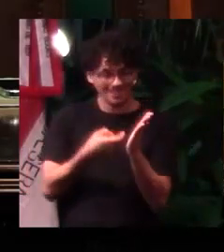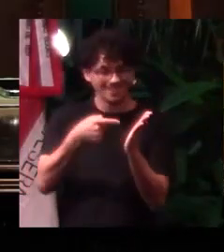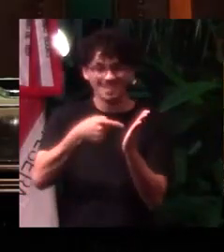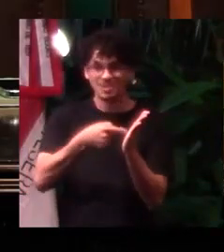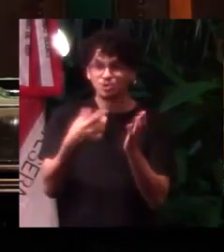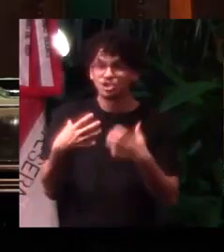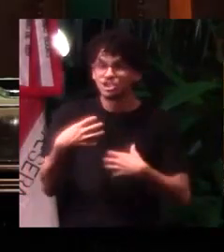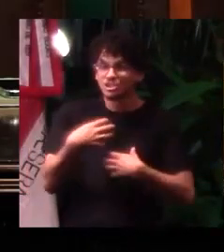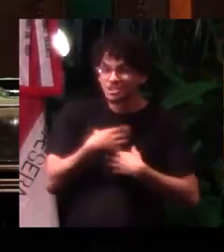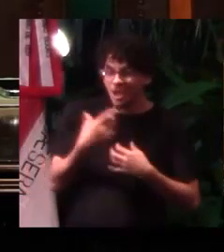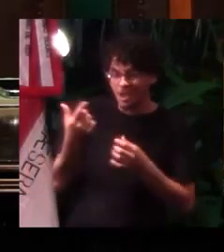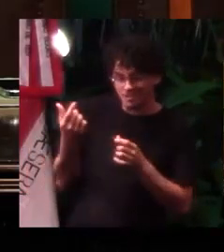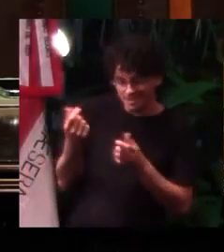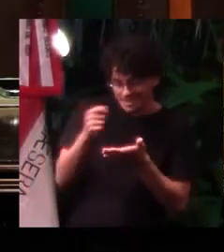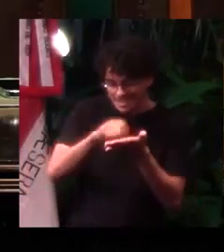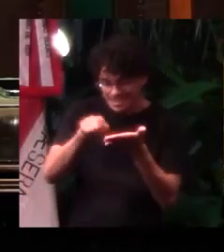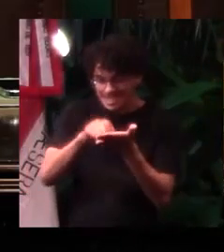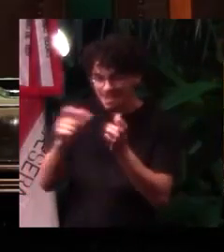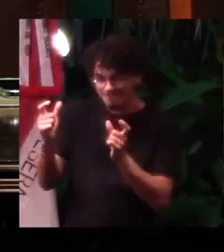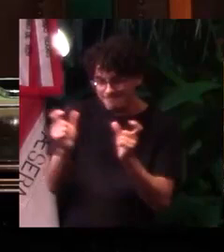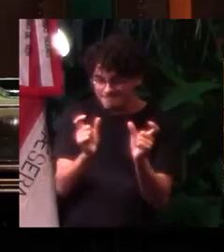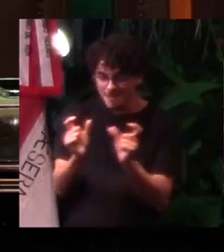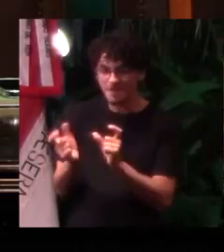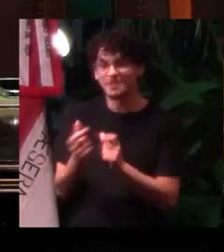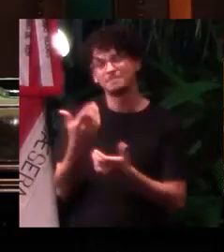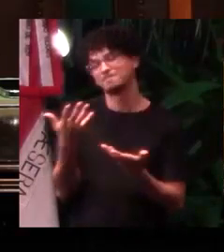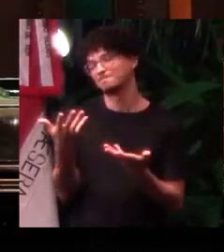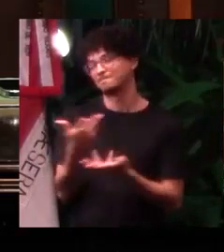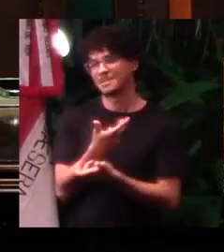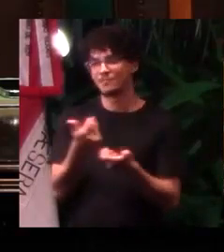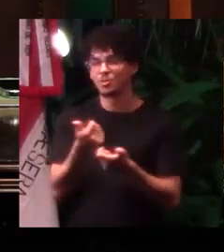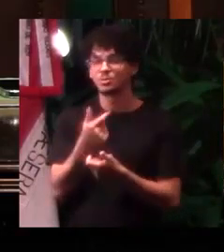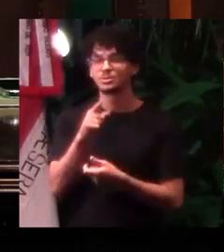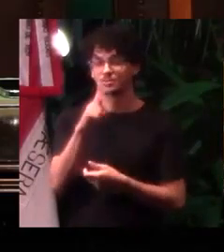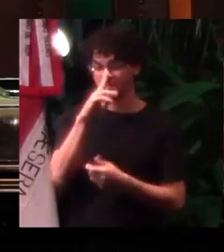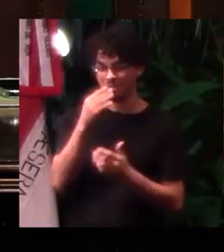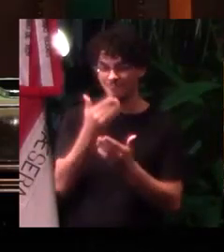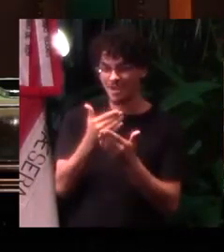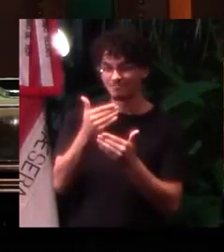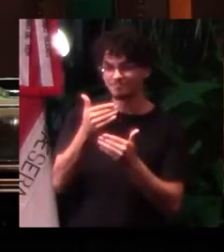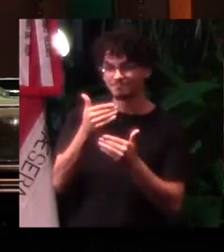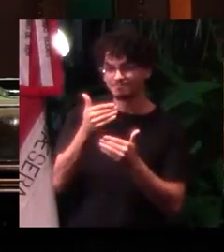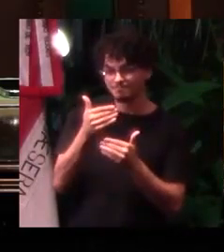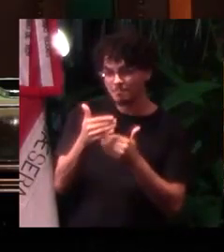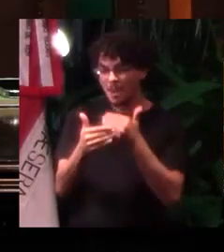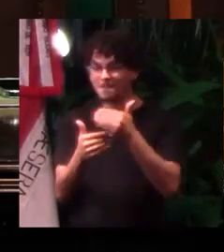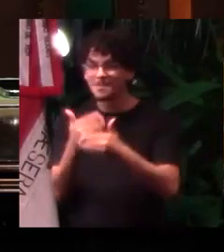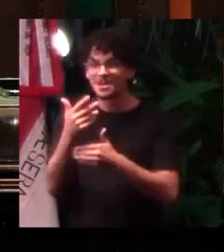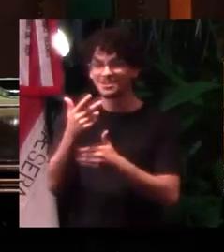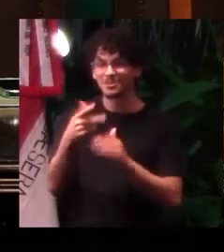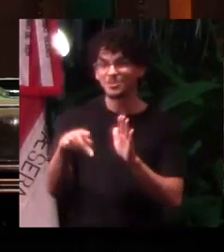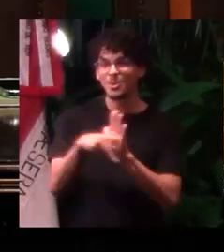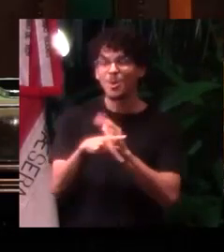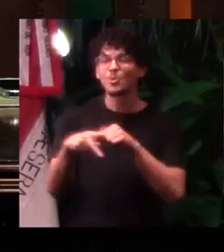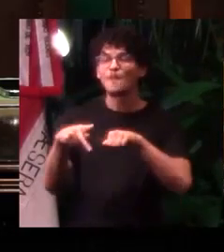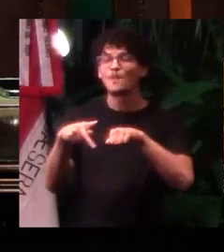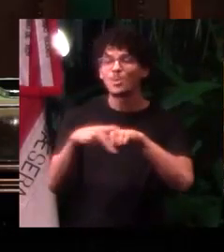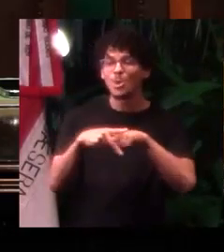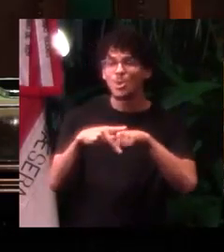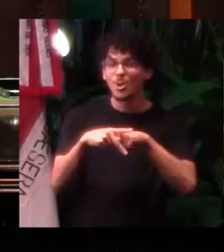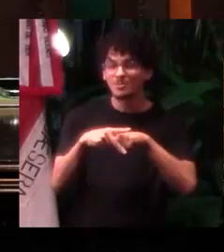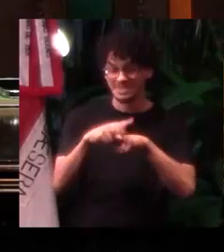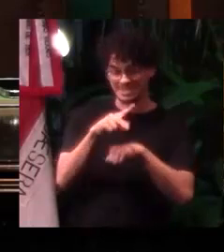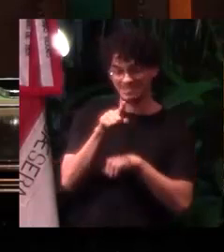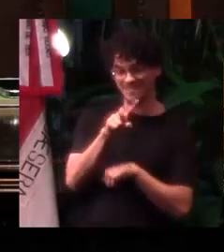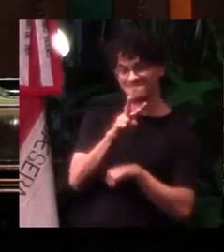rica, interessante, né? Porque ela começa, ela vai numa cadência aqui dos pronomes: você vai ou você